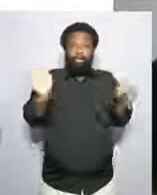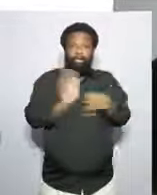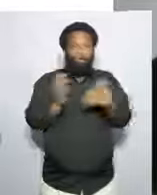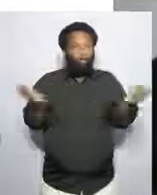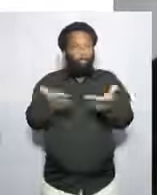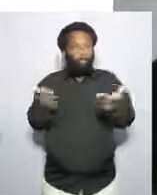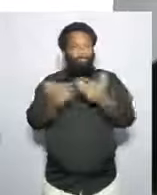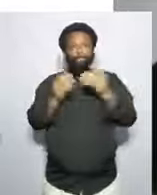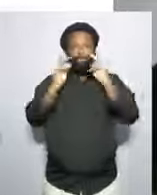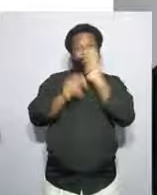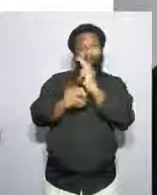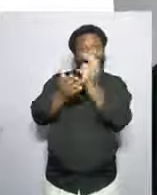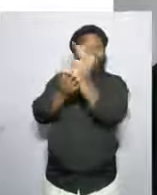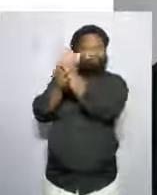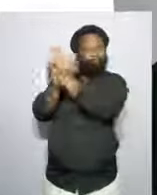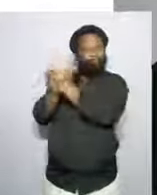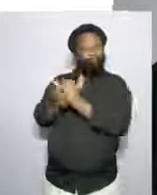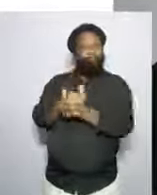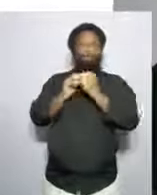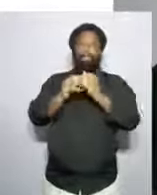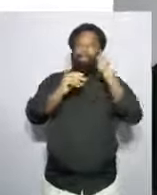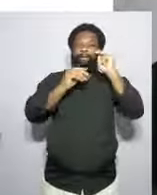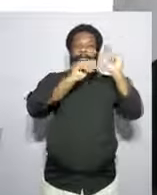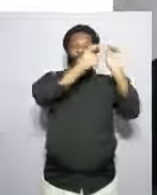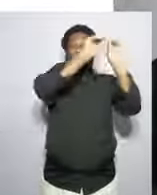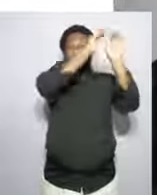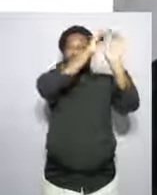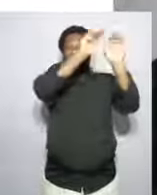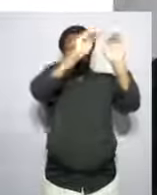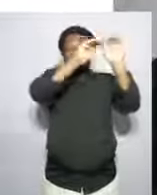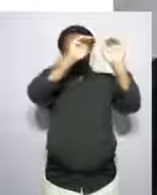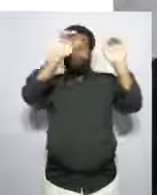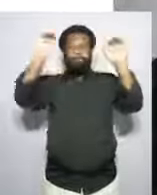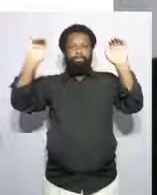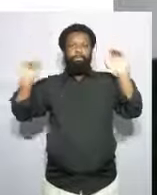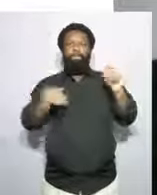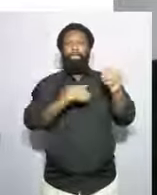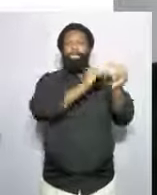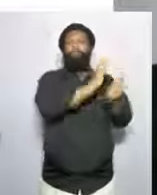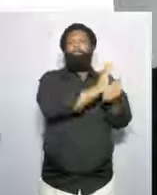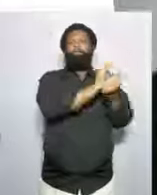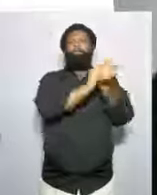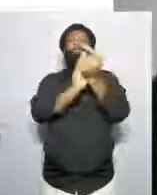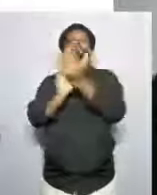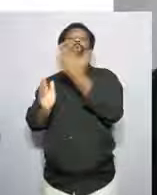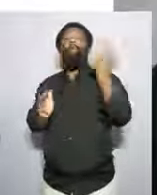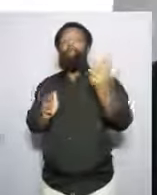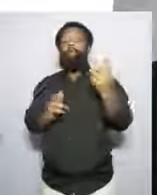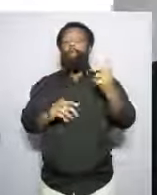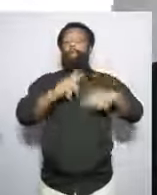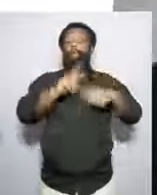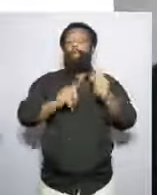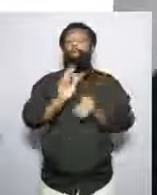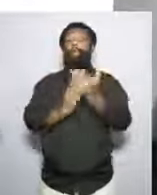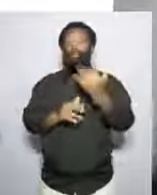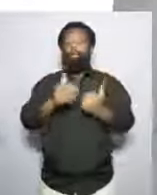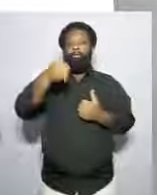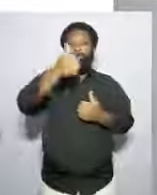é organizada dessa forma, nós já vamos entender melhor, e nela 118 elementos químicos